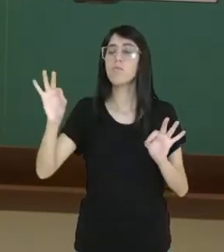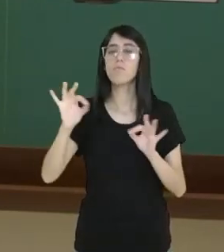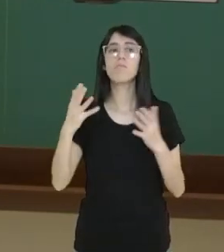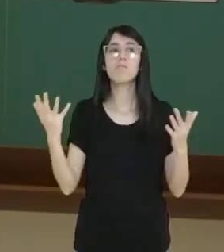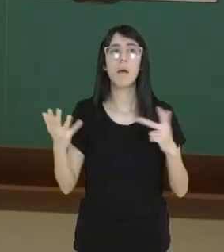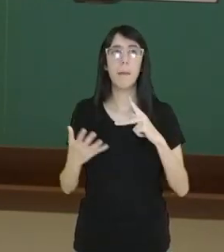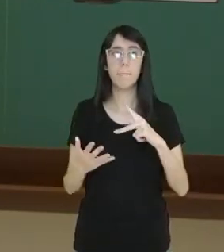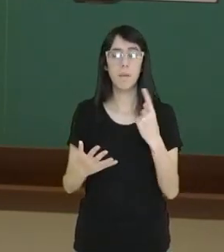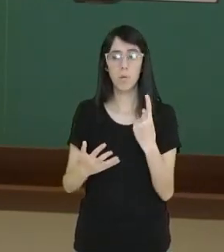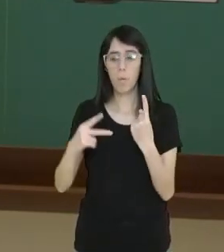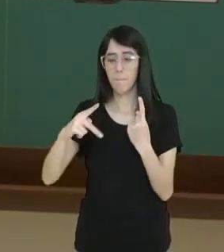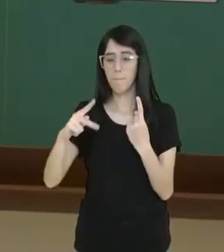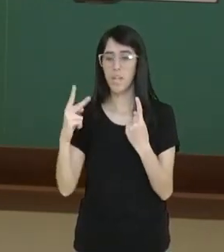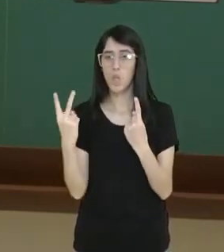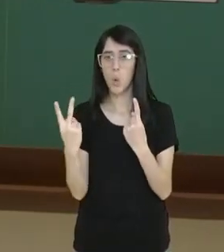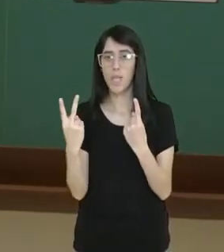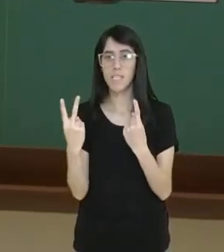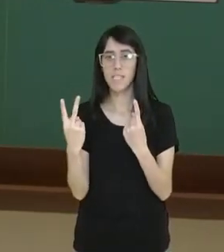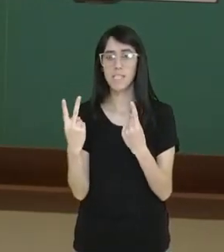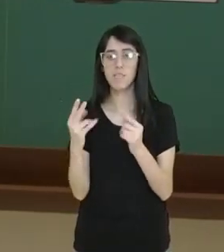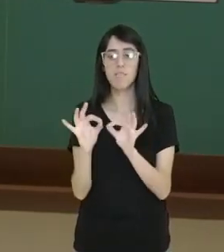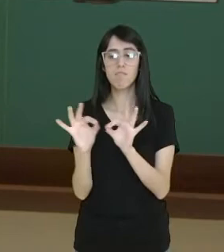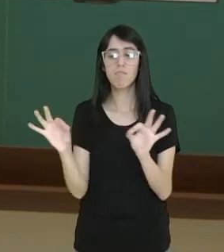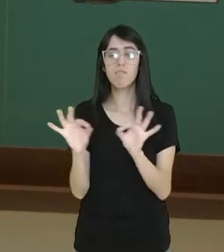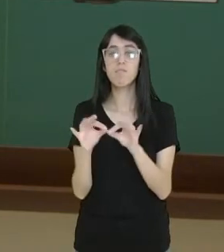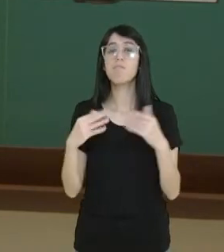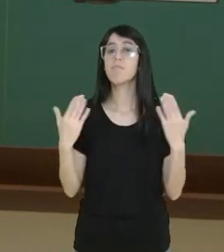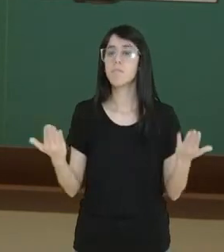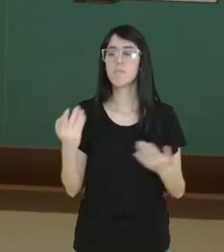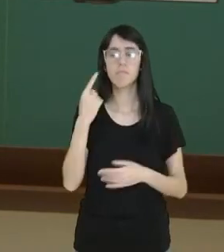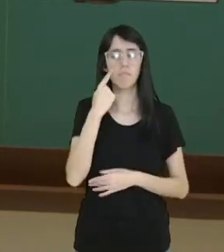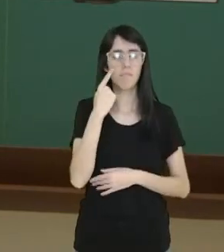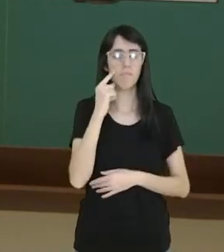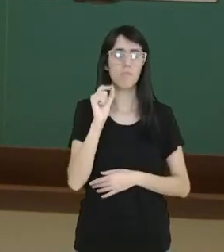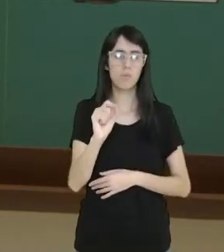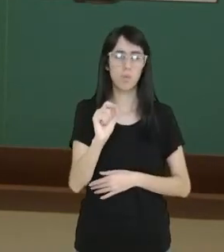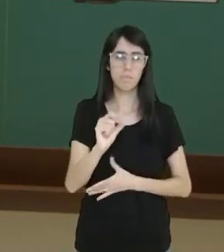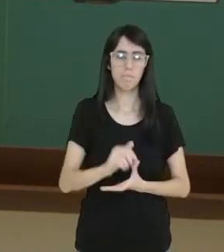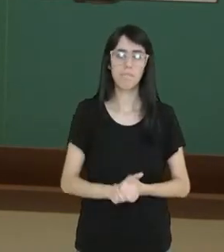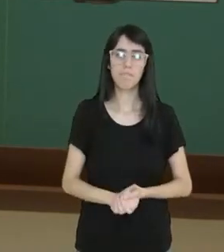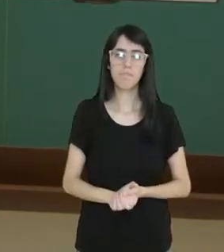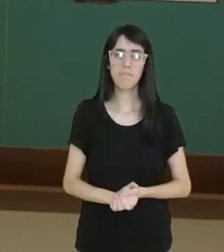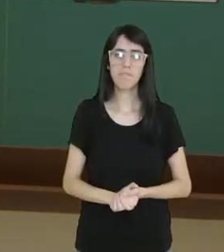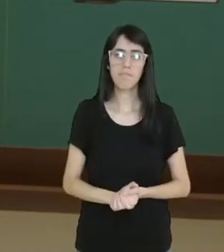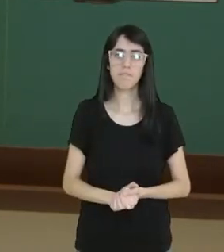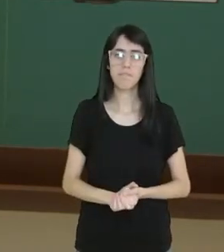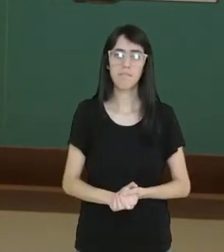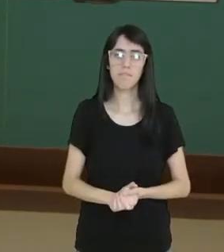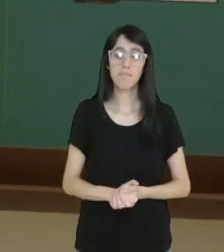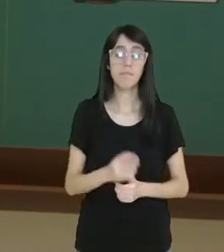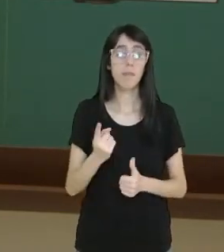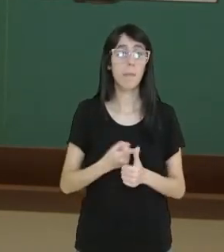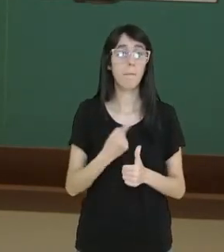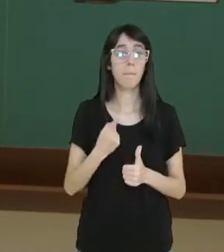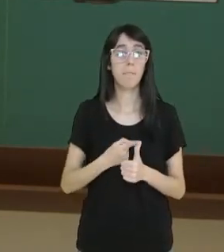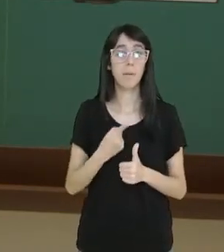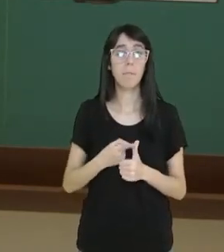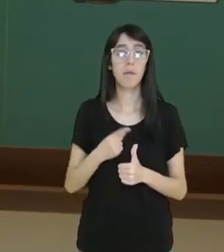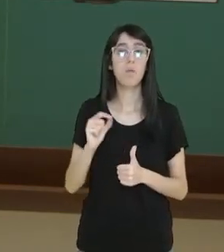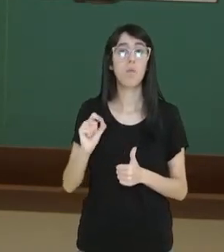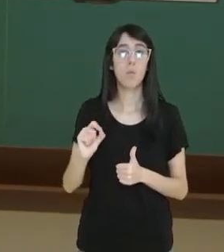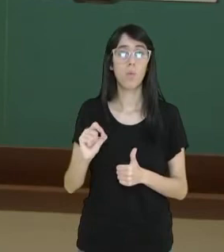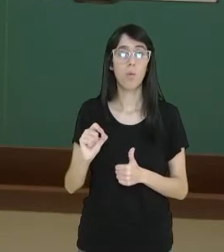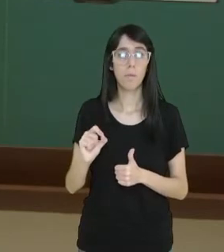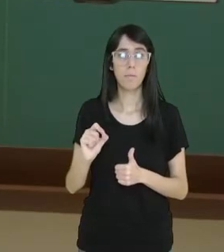quer? É, né? Então, vamos analisar o que nós temos ali, ó. Eu vou analisar primeiro o